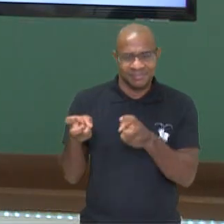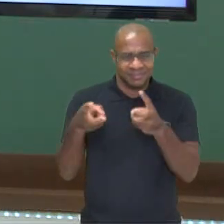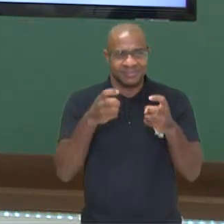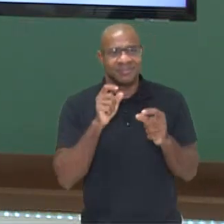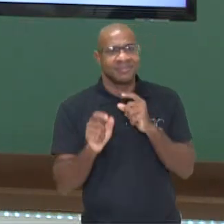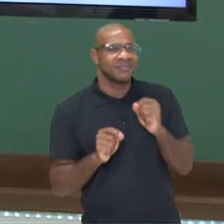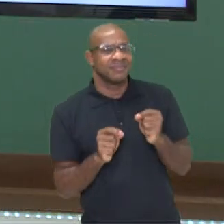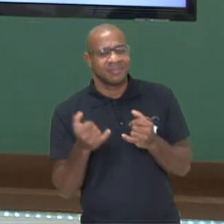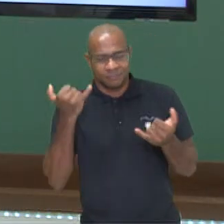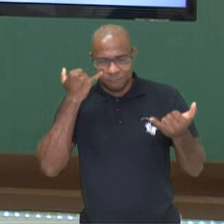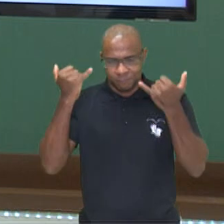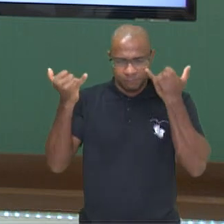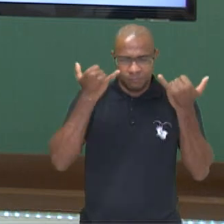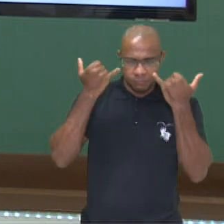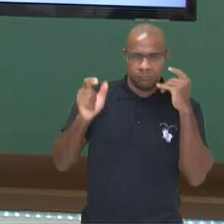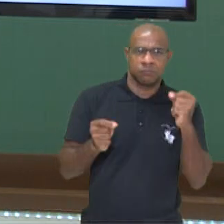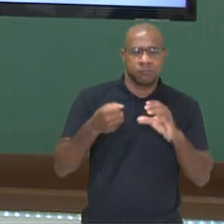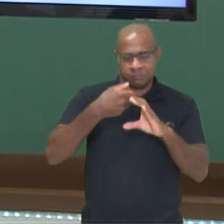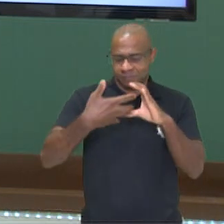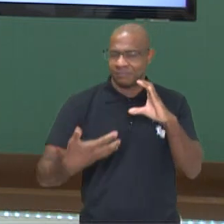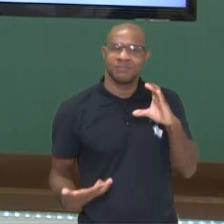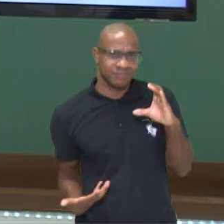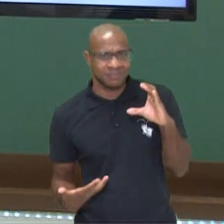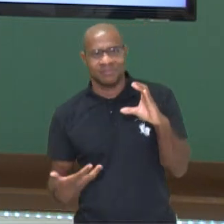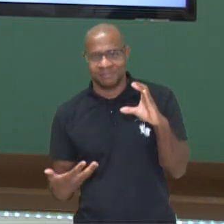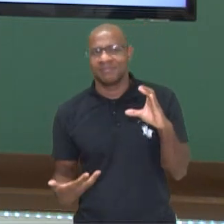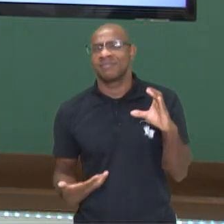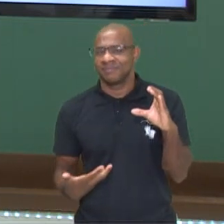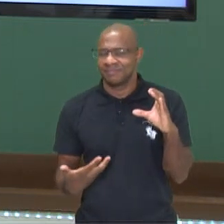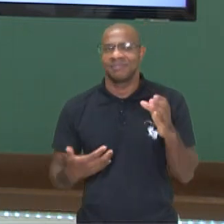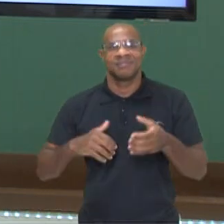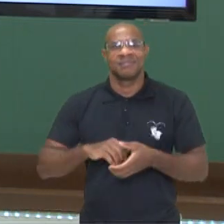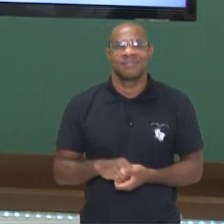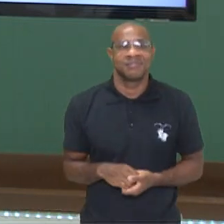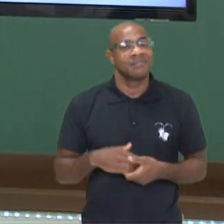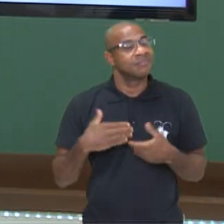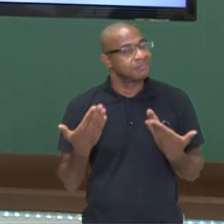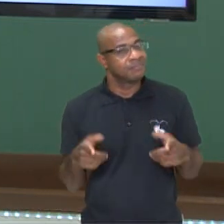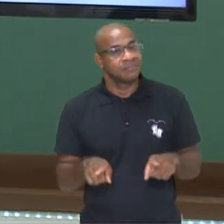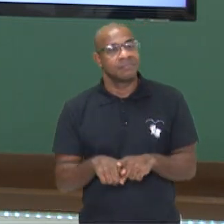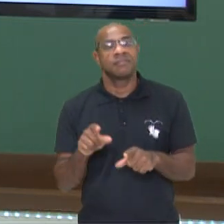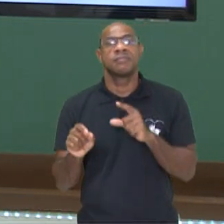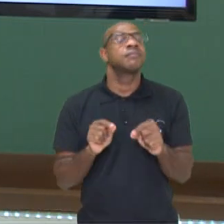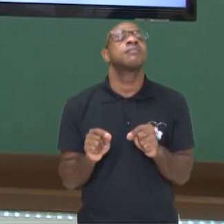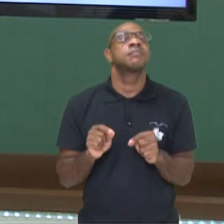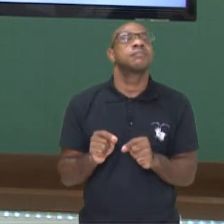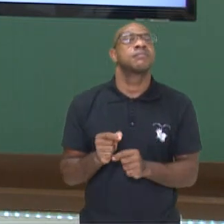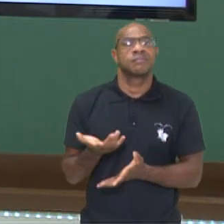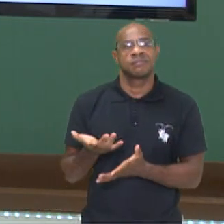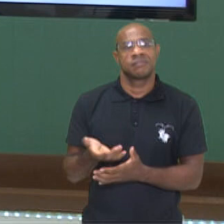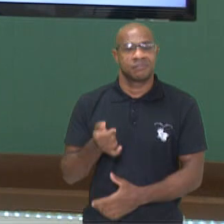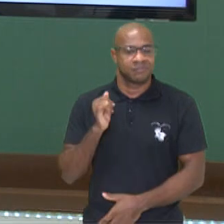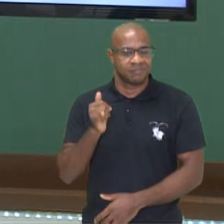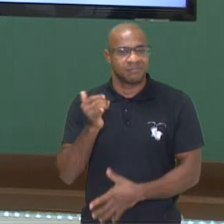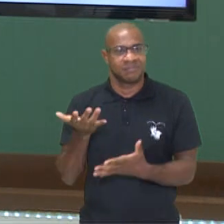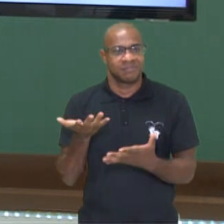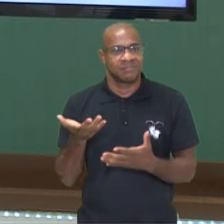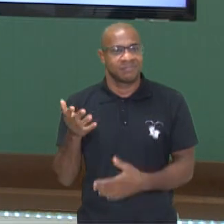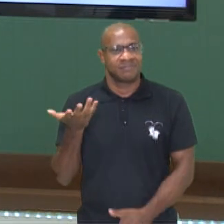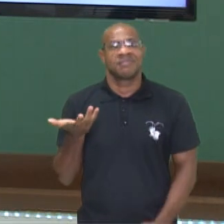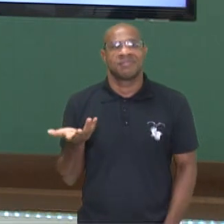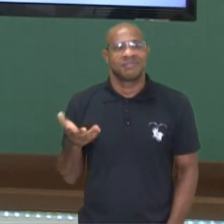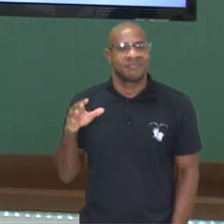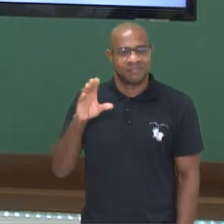perceber algumas informações, algumas características desse eu lírico e também o discurso utilizado é conhecido da gente,